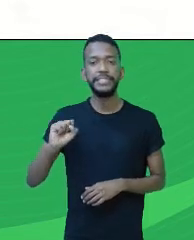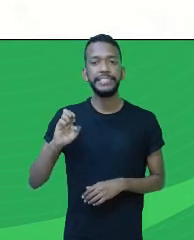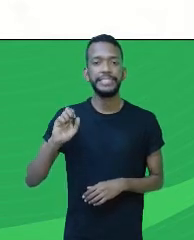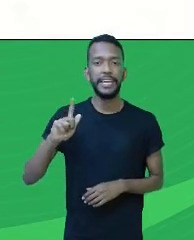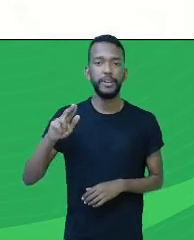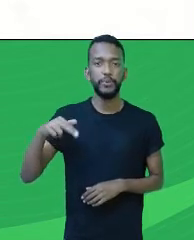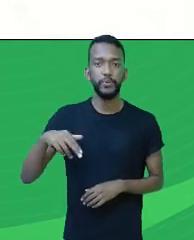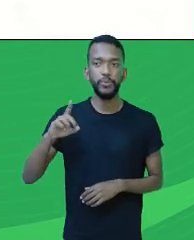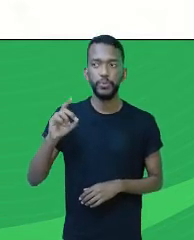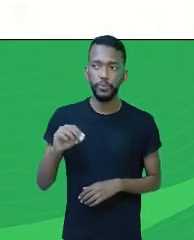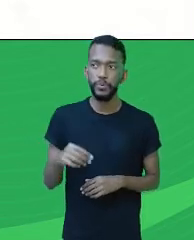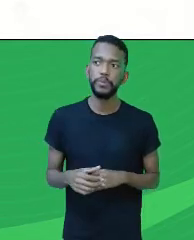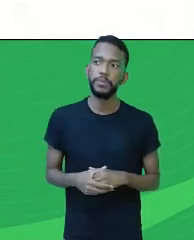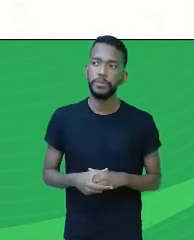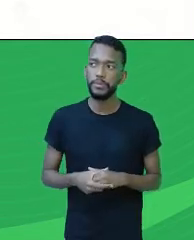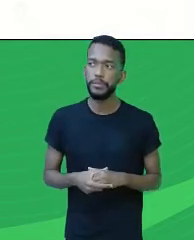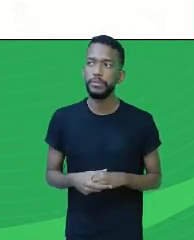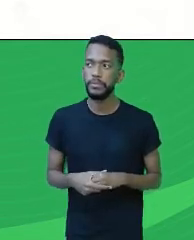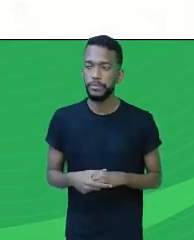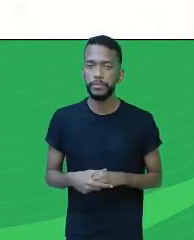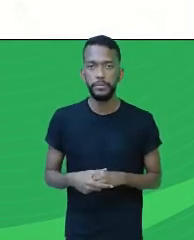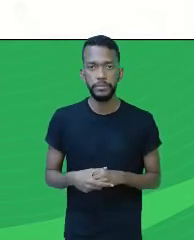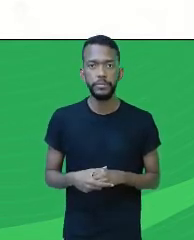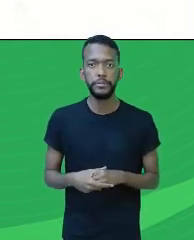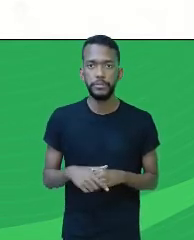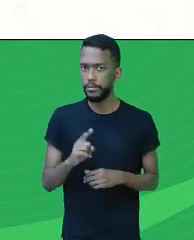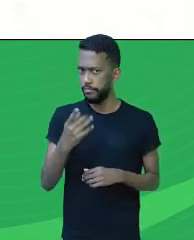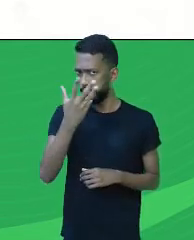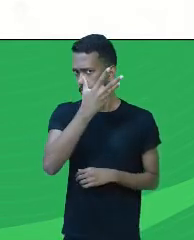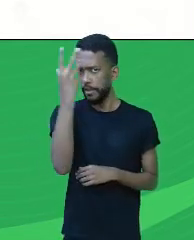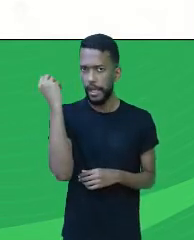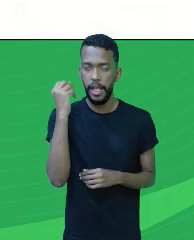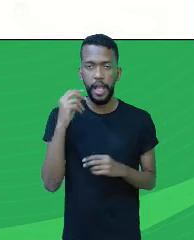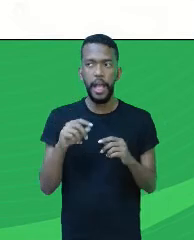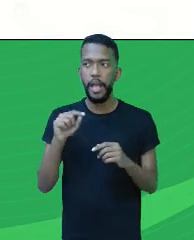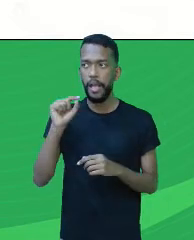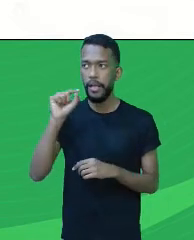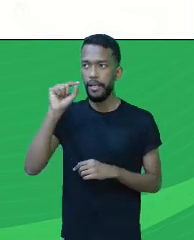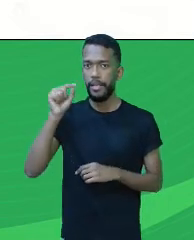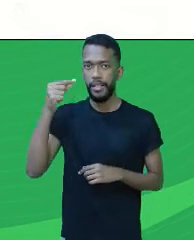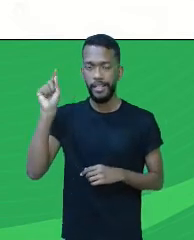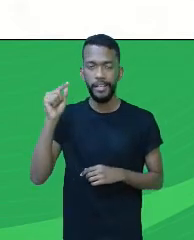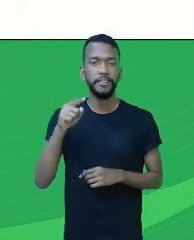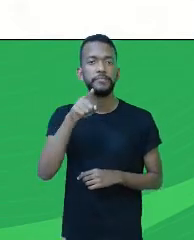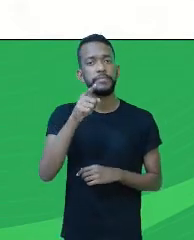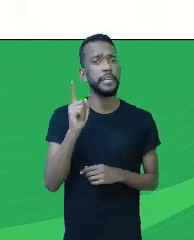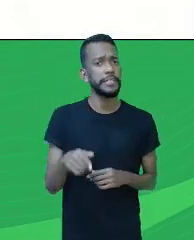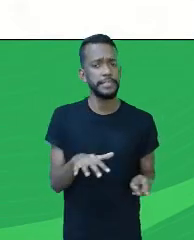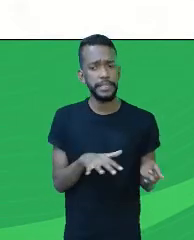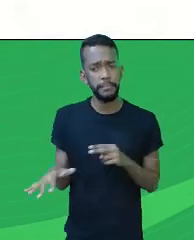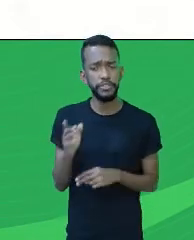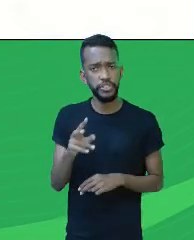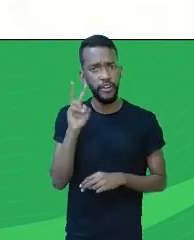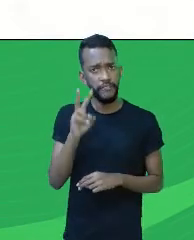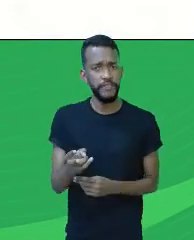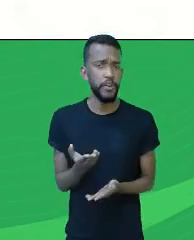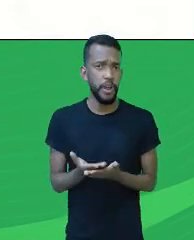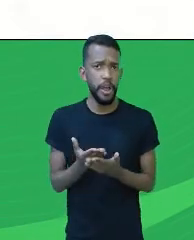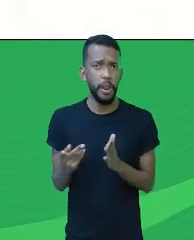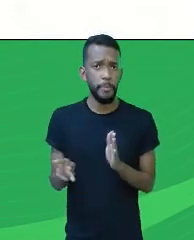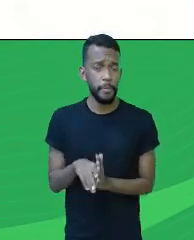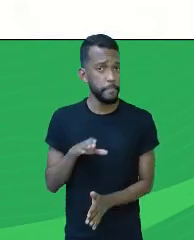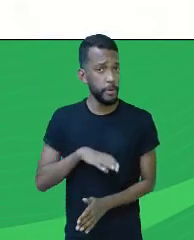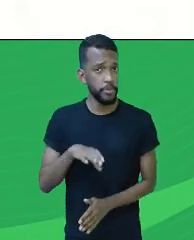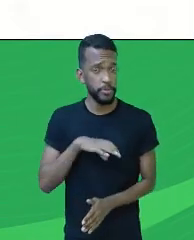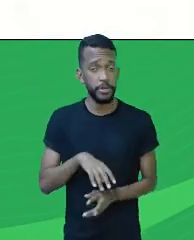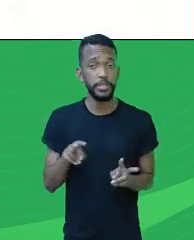12º. E olha a escrita, não esquece do acento, né? Semana vocês viram aí uma aula em língua